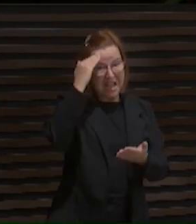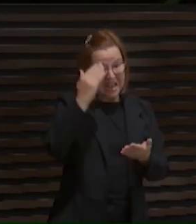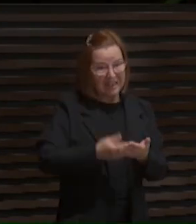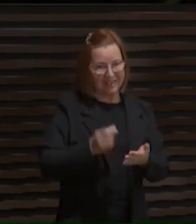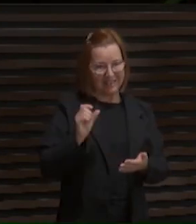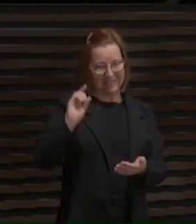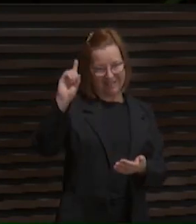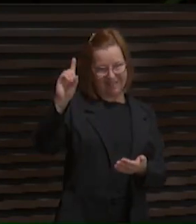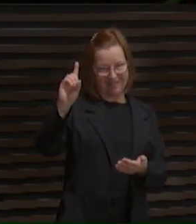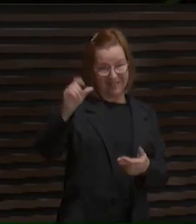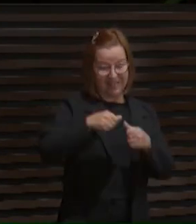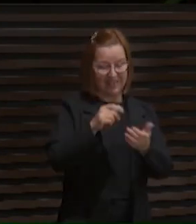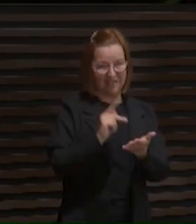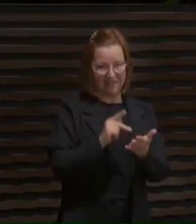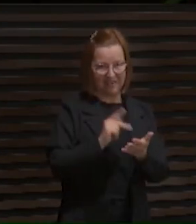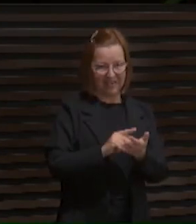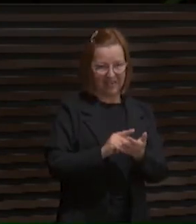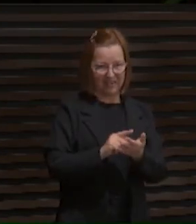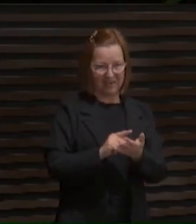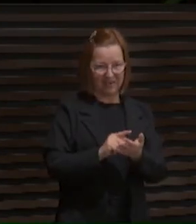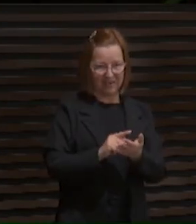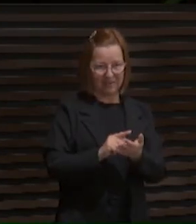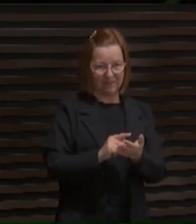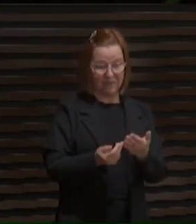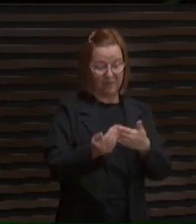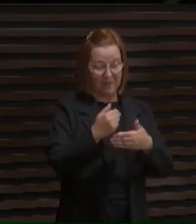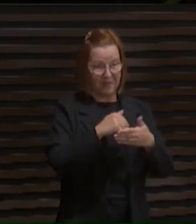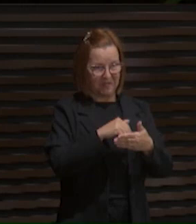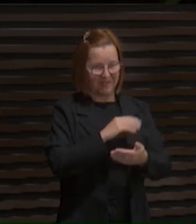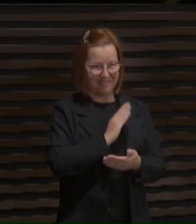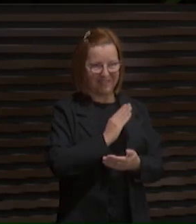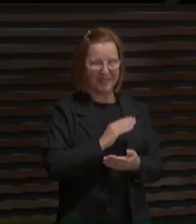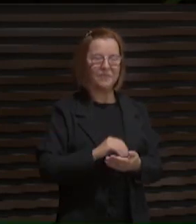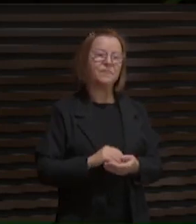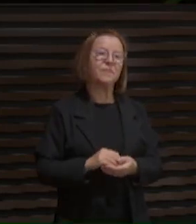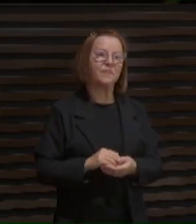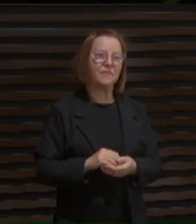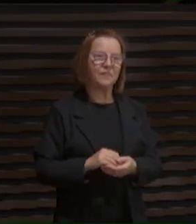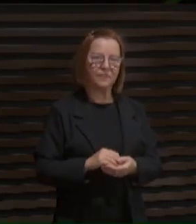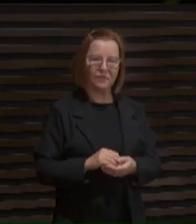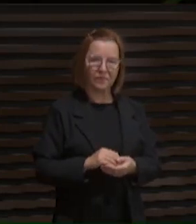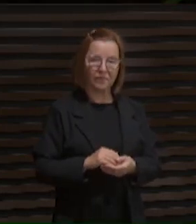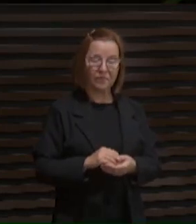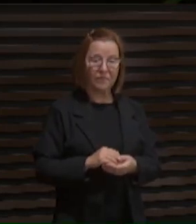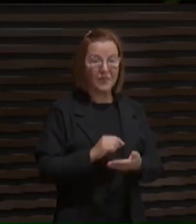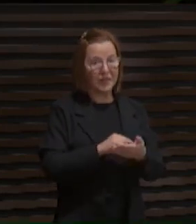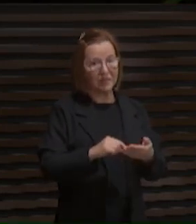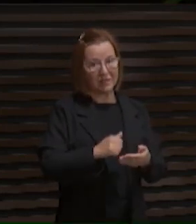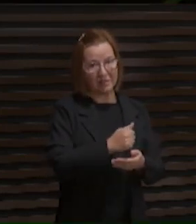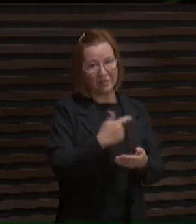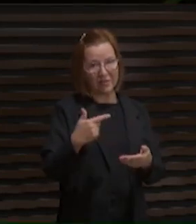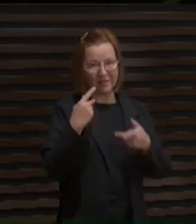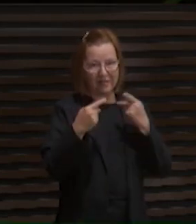isso. Isso é uma verdade. Toma isso no seu coração. Para quê? Para que a gente chegue no versículo 12, e ele fala,